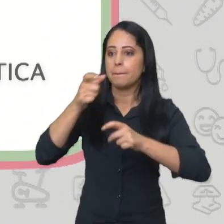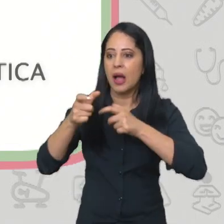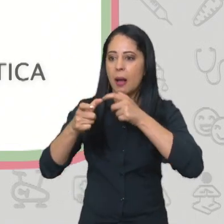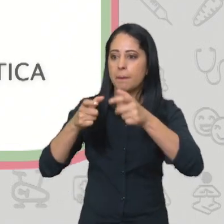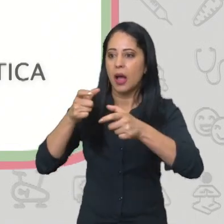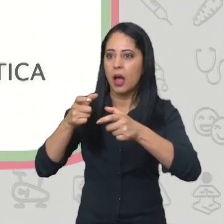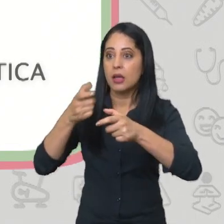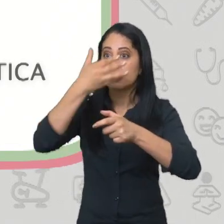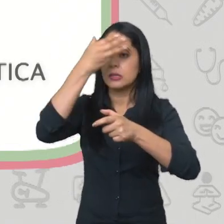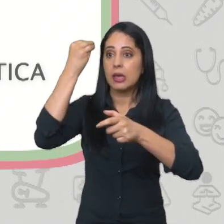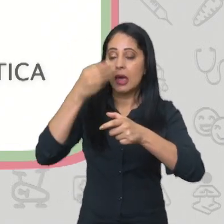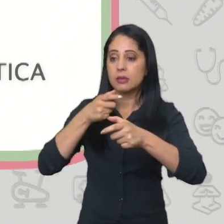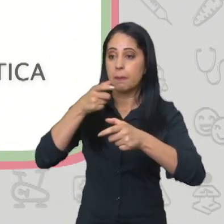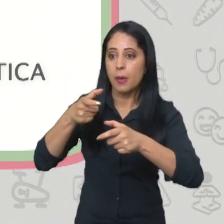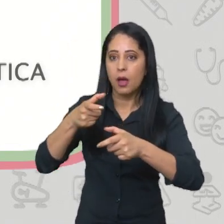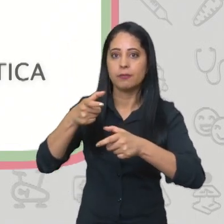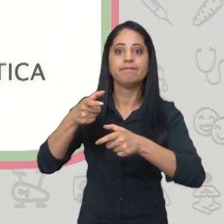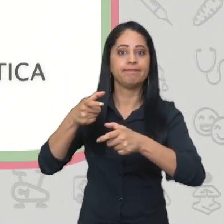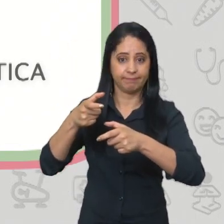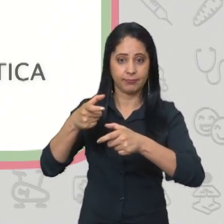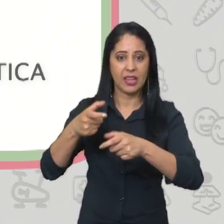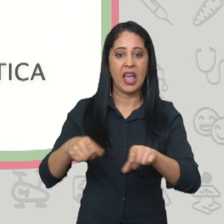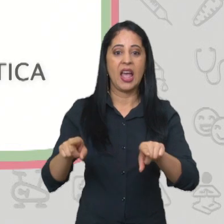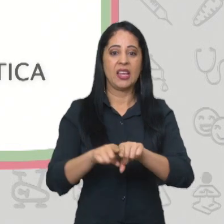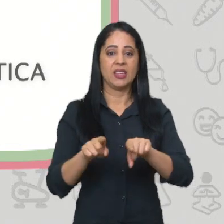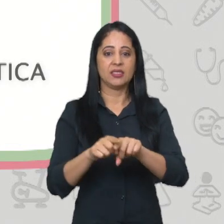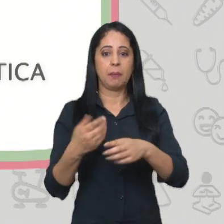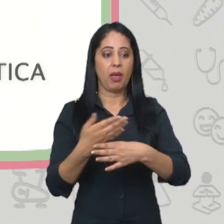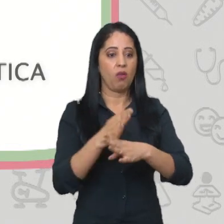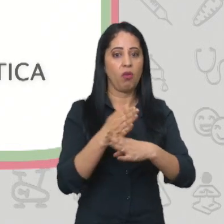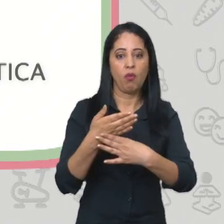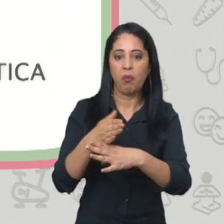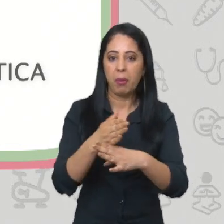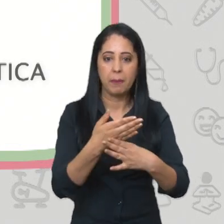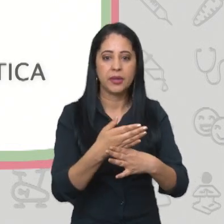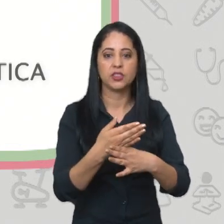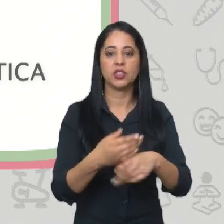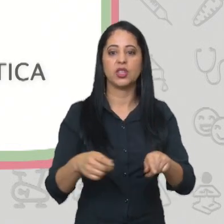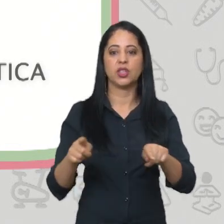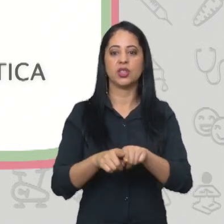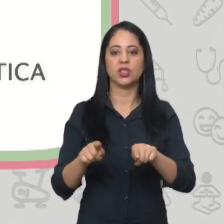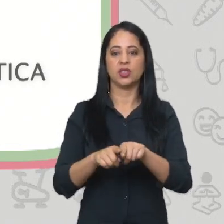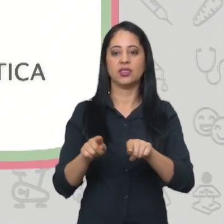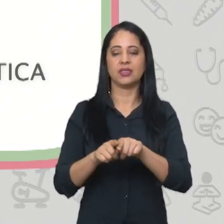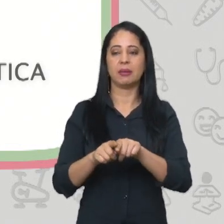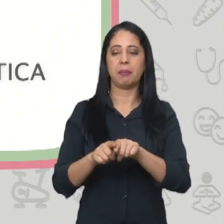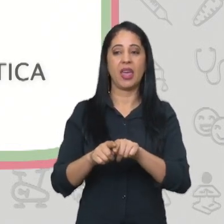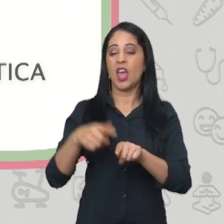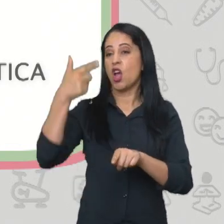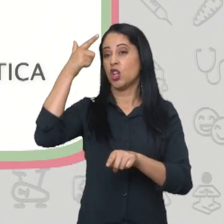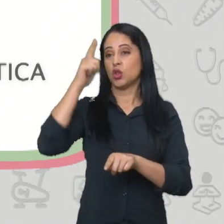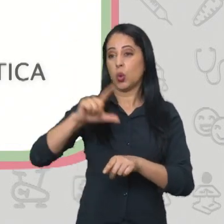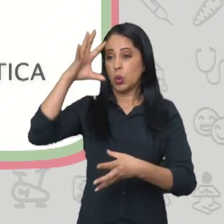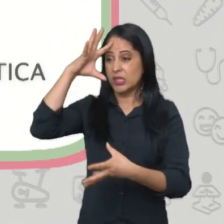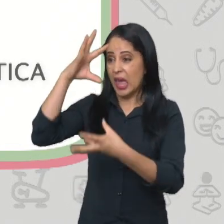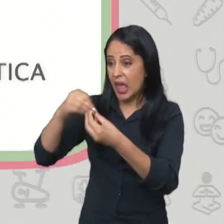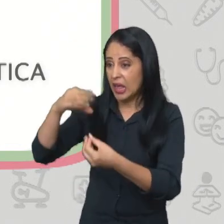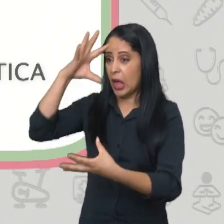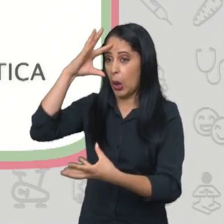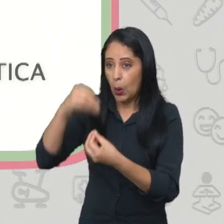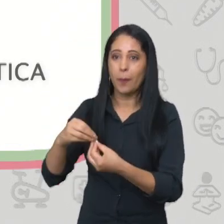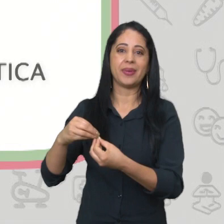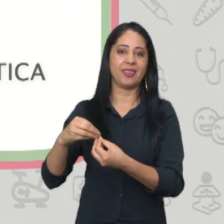fogem, desorientação no tempo e no espaço e diminuição da capacidade de juízo e de